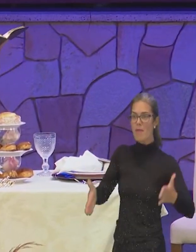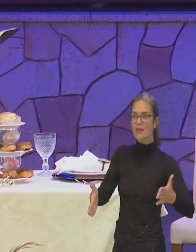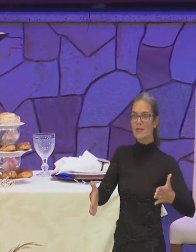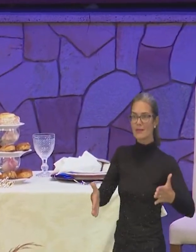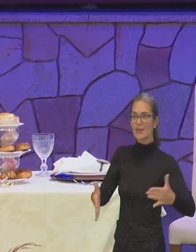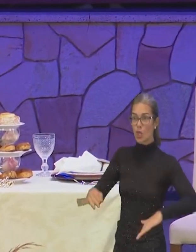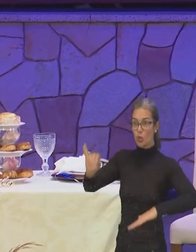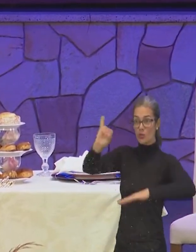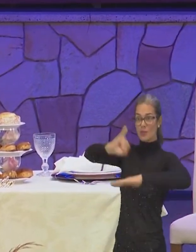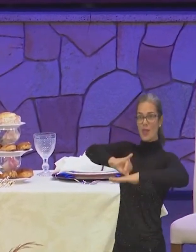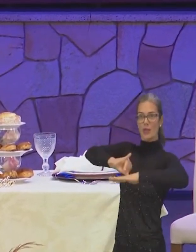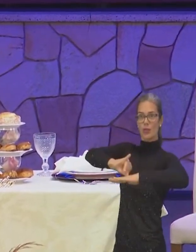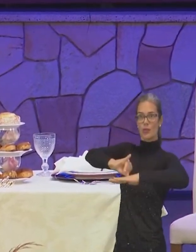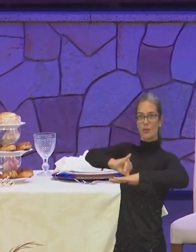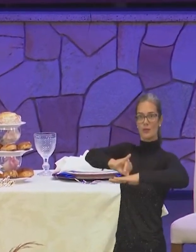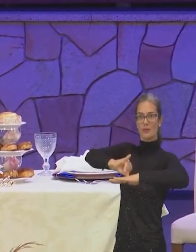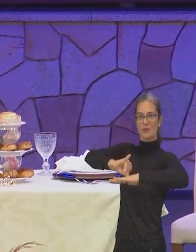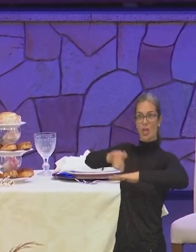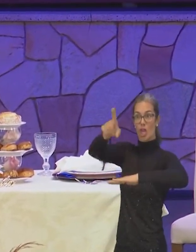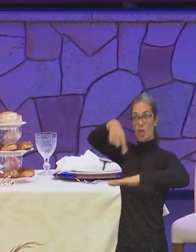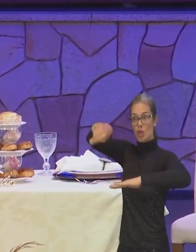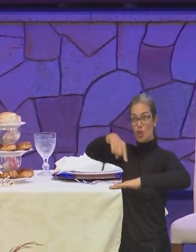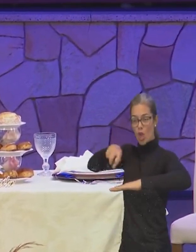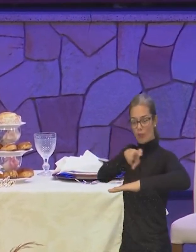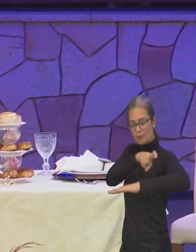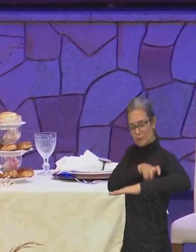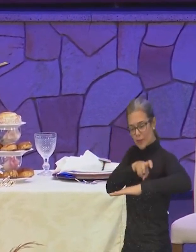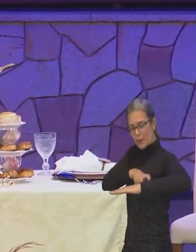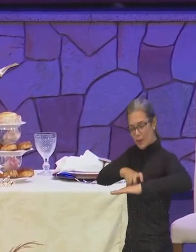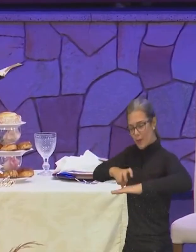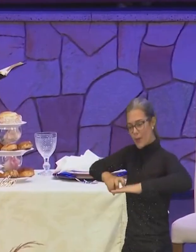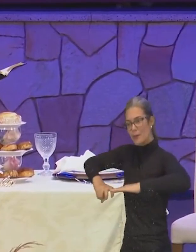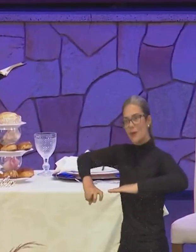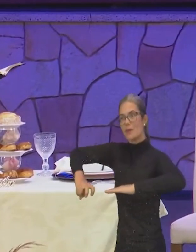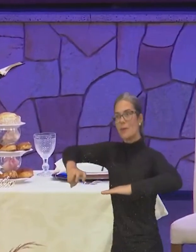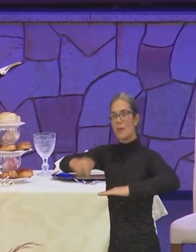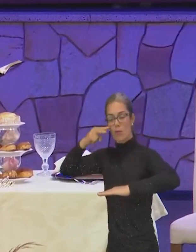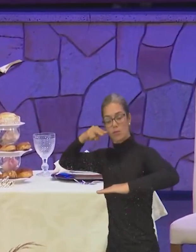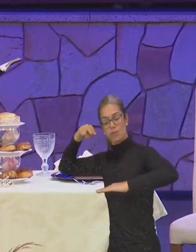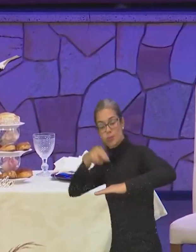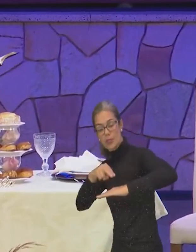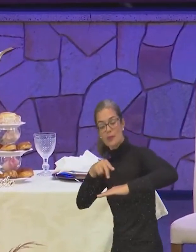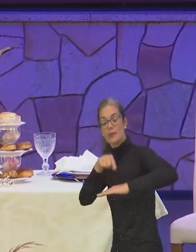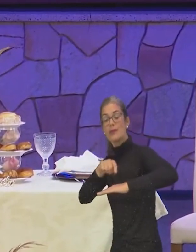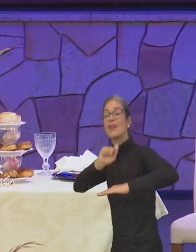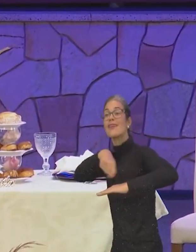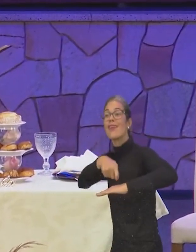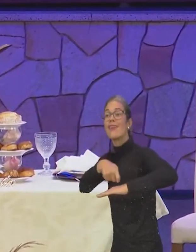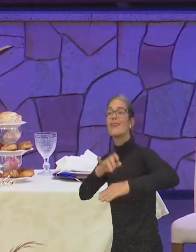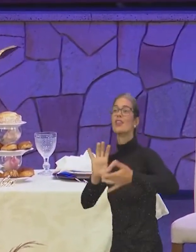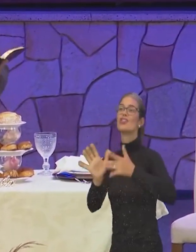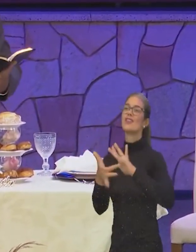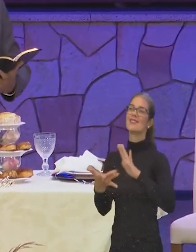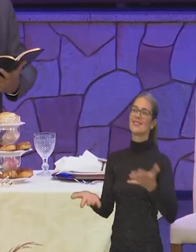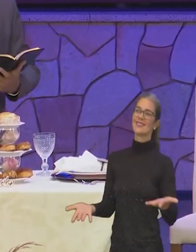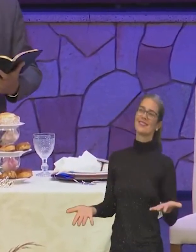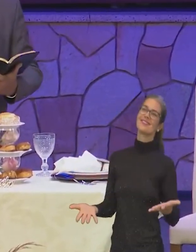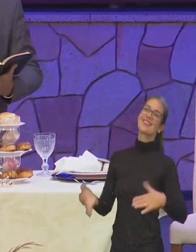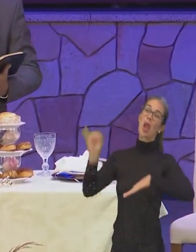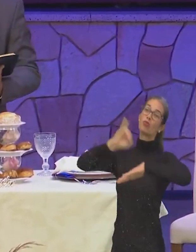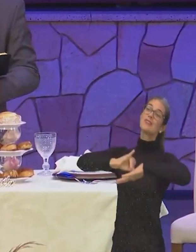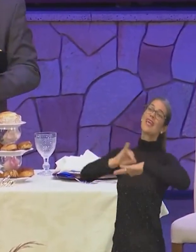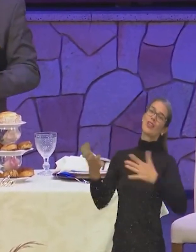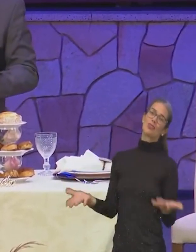redor estão olhando para aquele que traz o verdadeiro alimento. Se você quer ser abençoado, quer ter uma